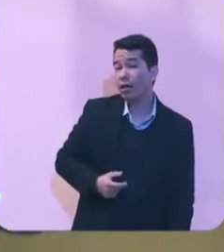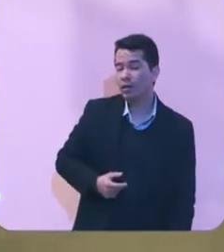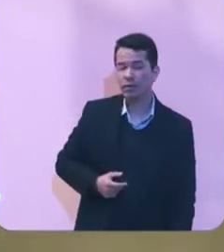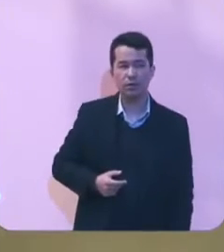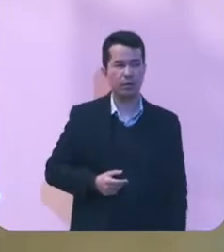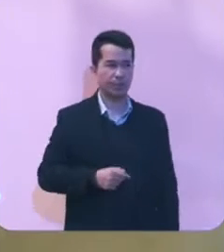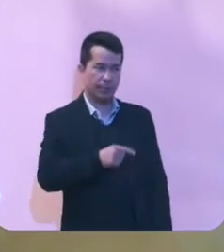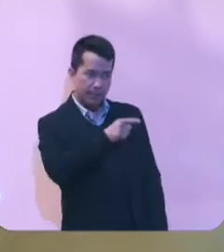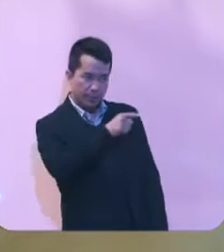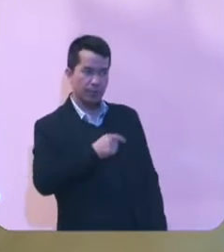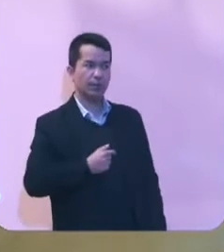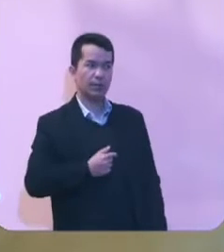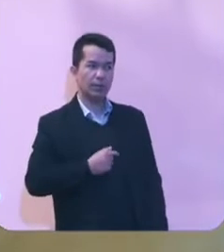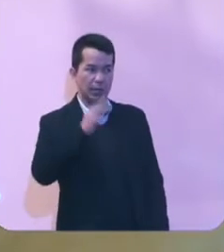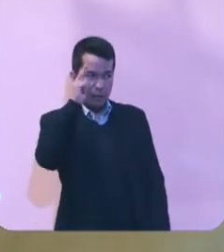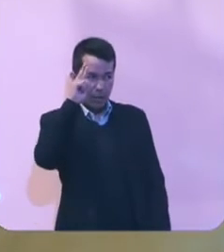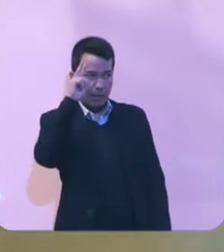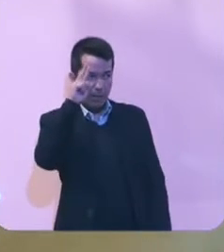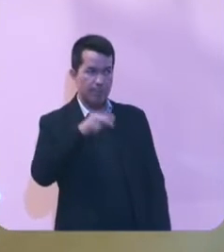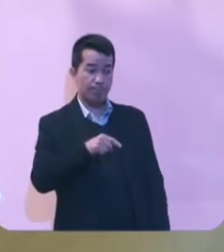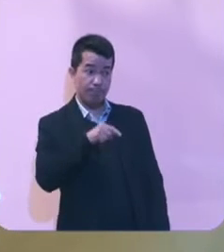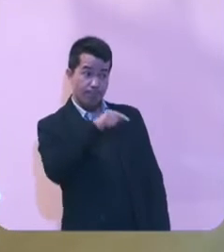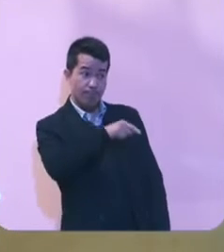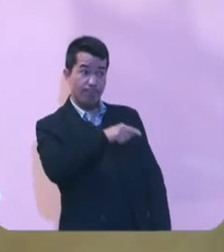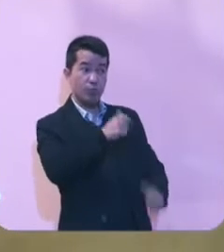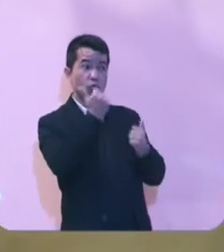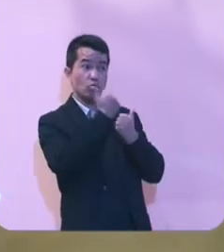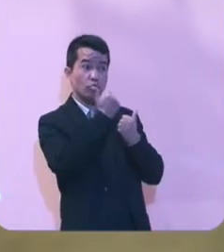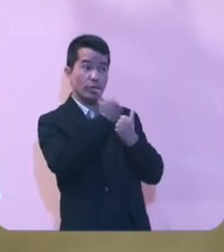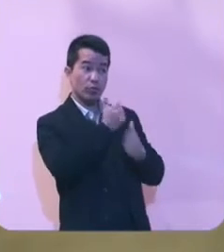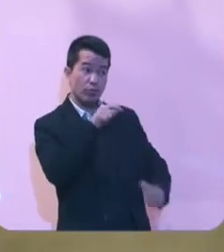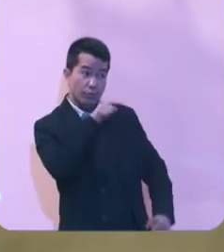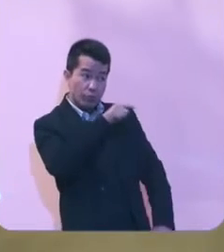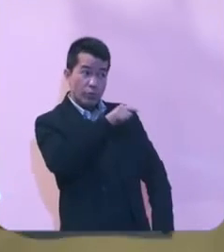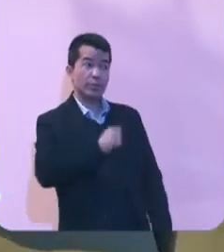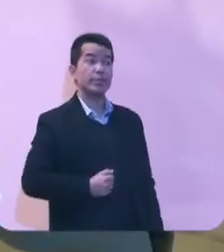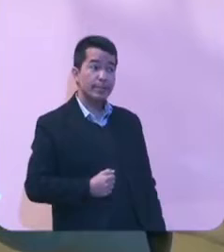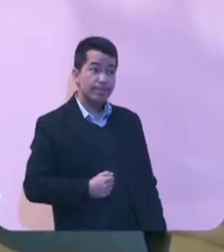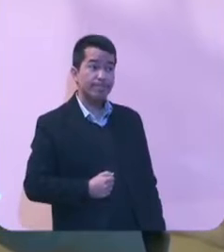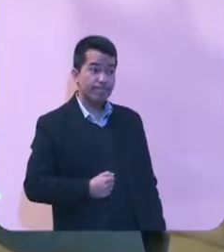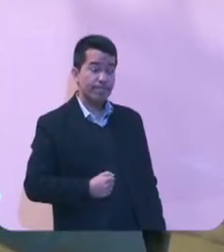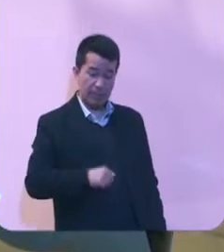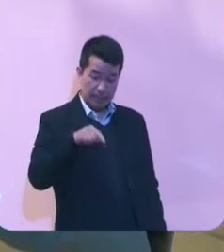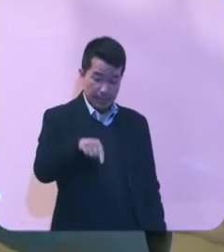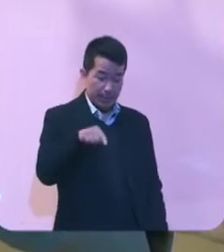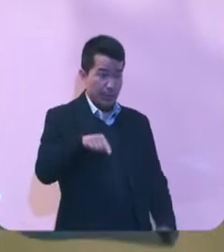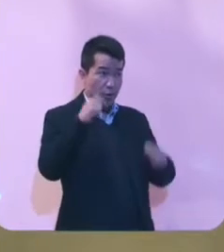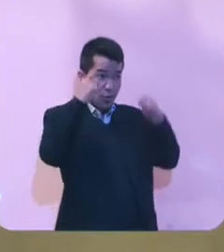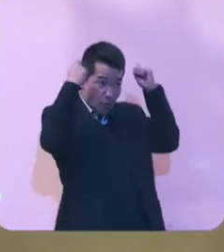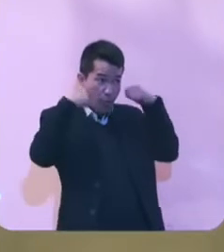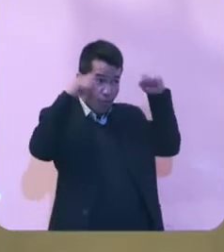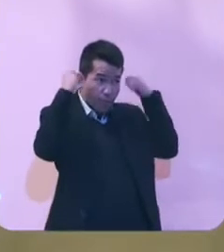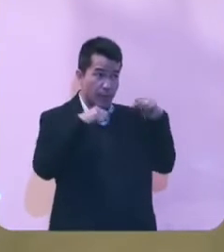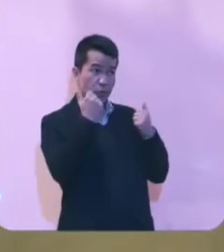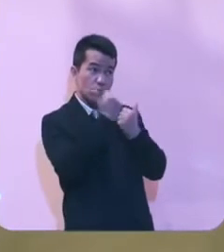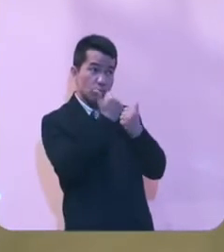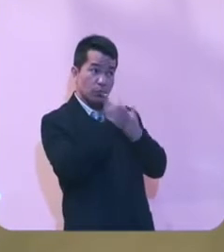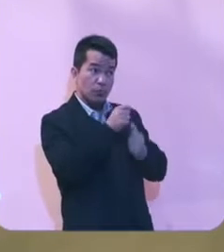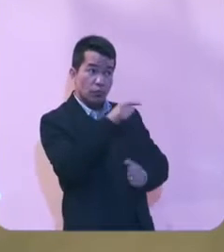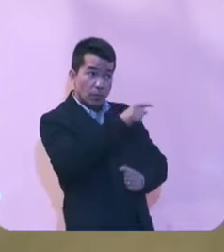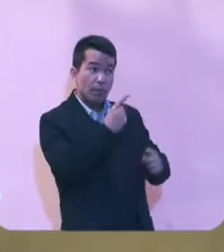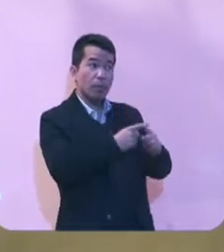o salário do pecado é a morte, lembra? E dizia, ele está morrendo no seu lugar, por causa dos